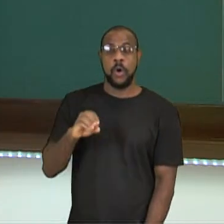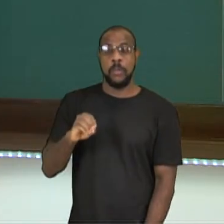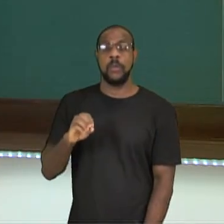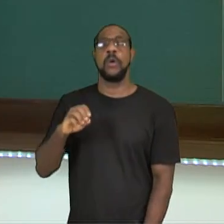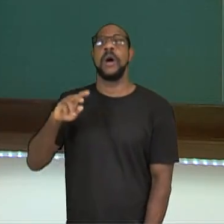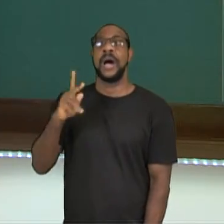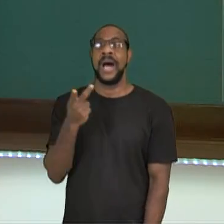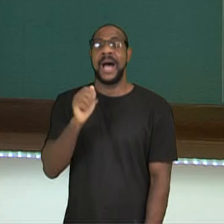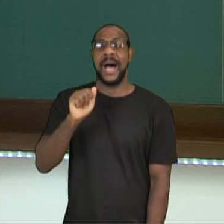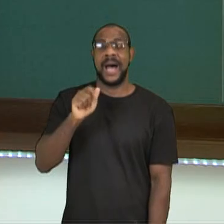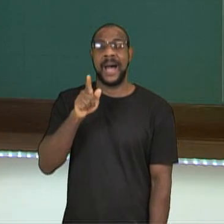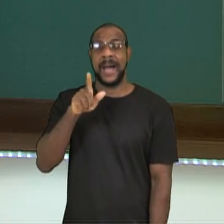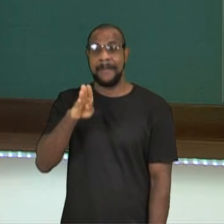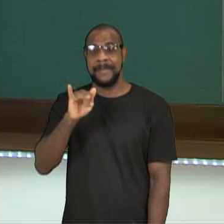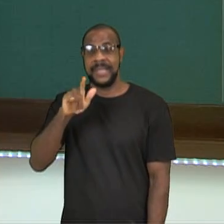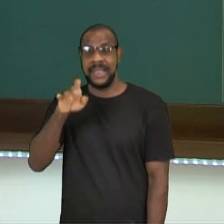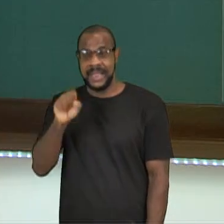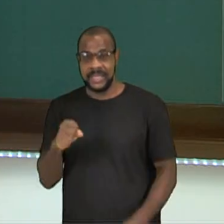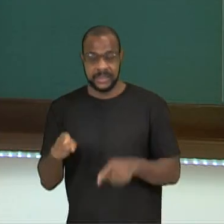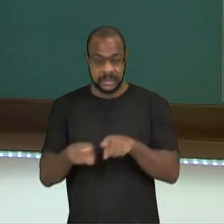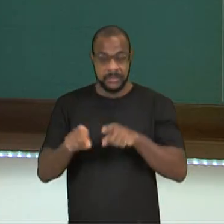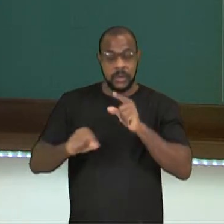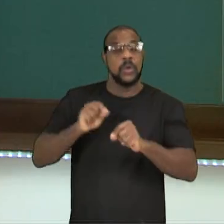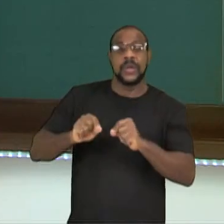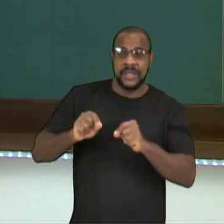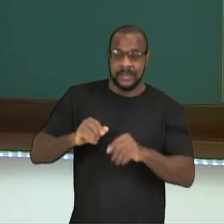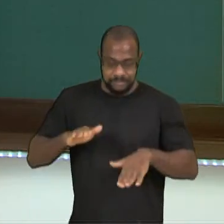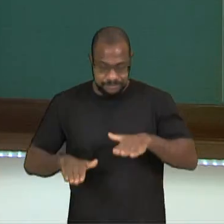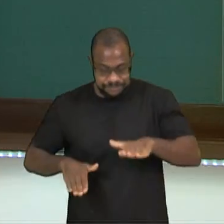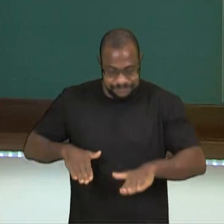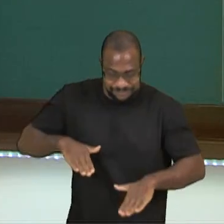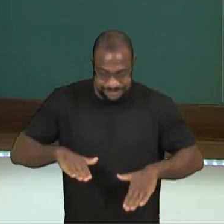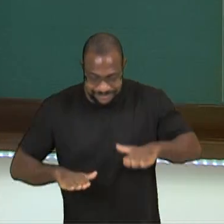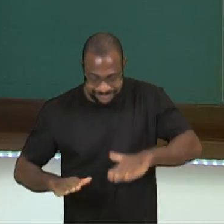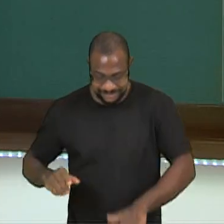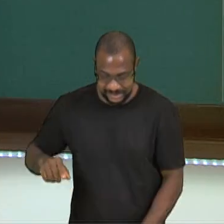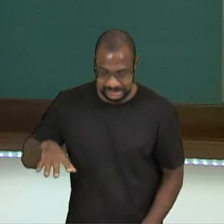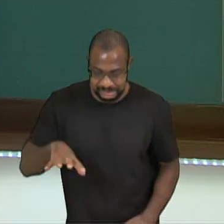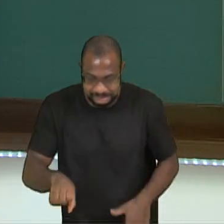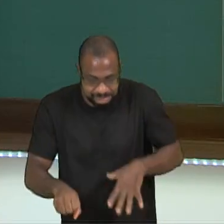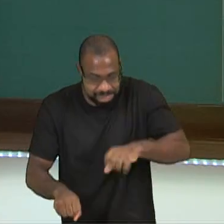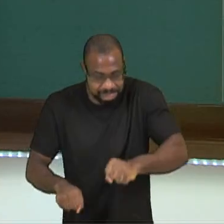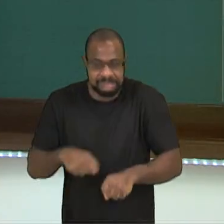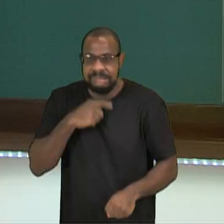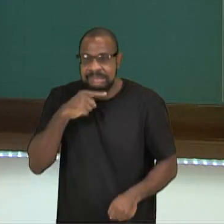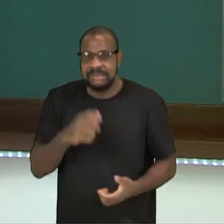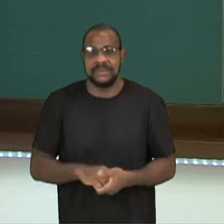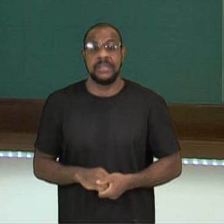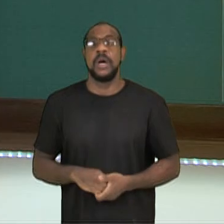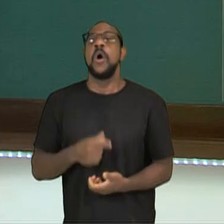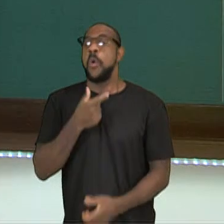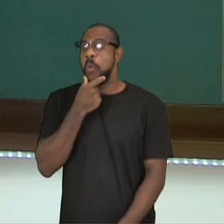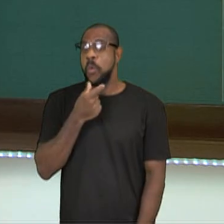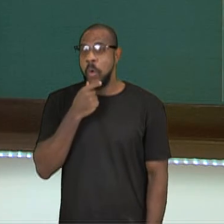colocar as mãos no chão. O Homo erectus foi a espécie que conseguiu totalmente tirar as suas mãos